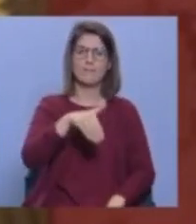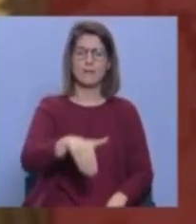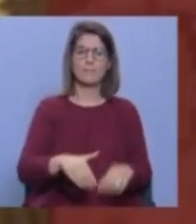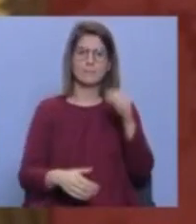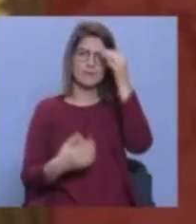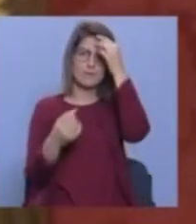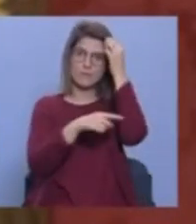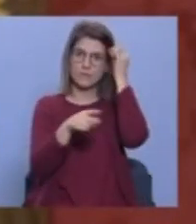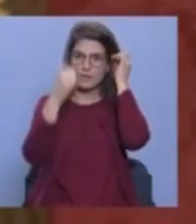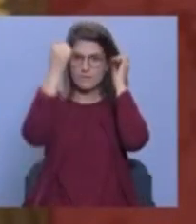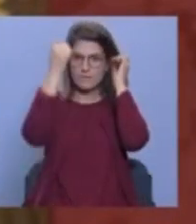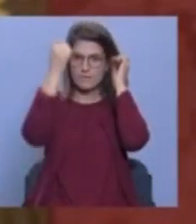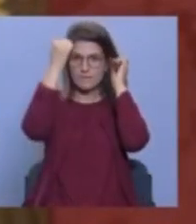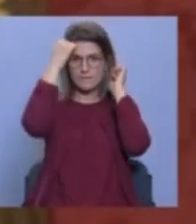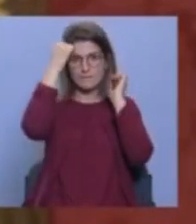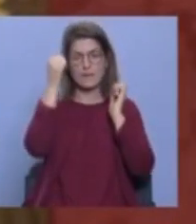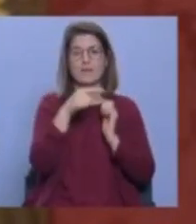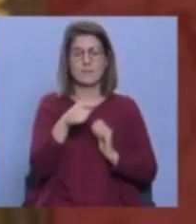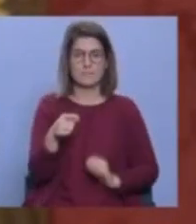Arrependei-vos